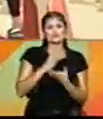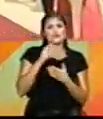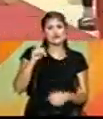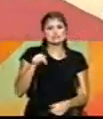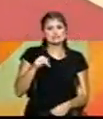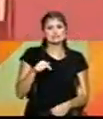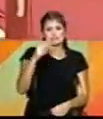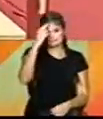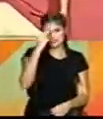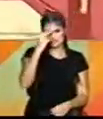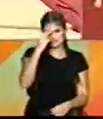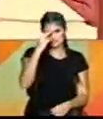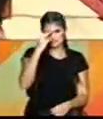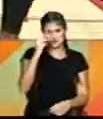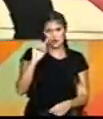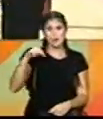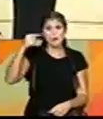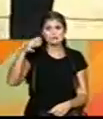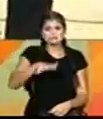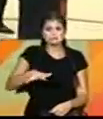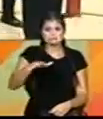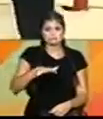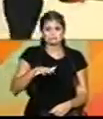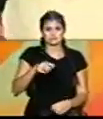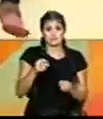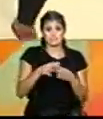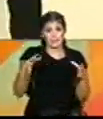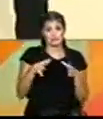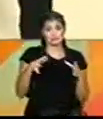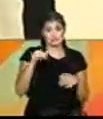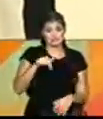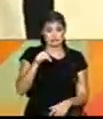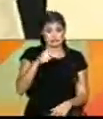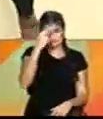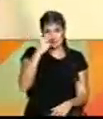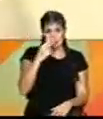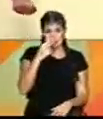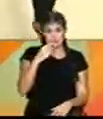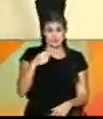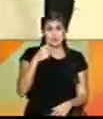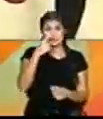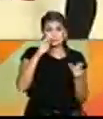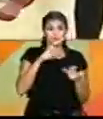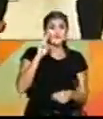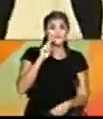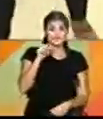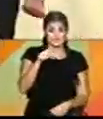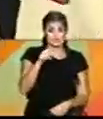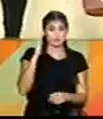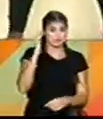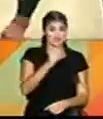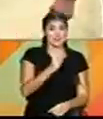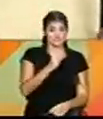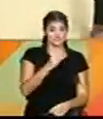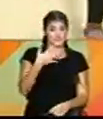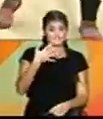vêm de um bocadinho mais longe? A esmagadora maioria são do concelho de Guimarães, sim. Quem estiver a ver este nosso direto